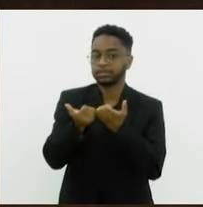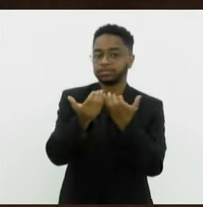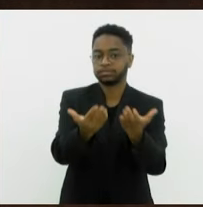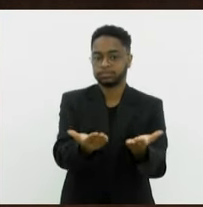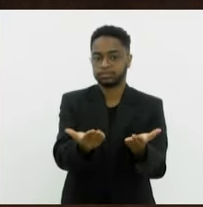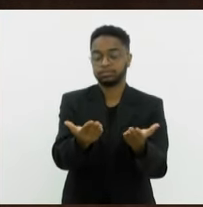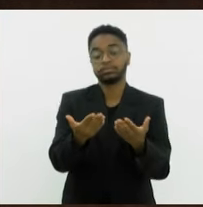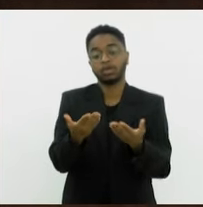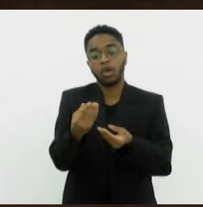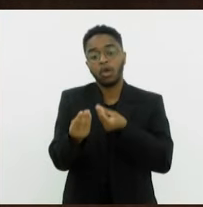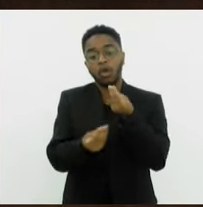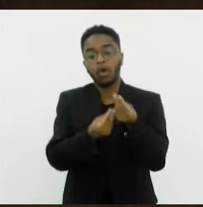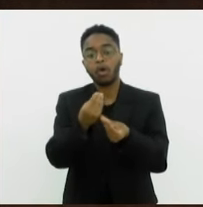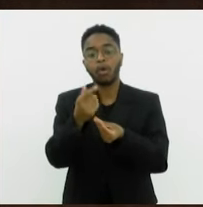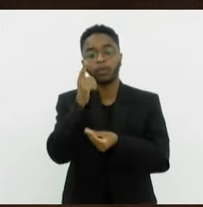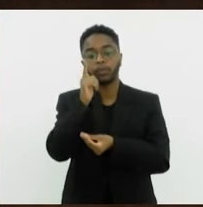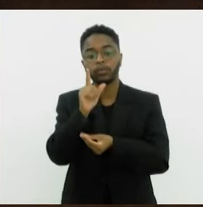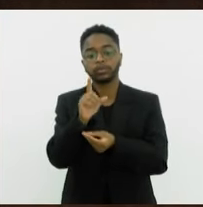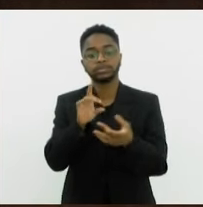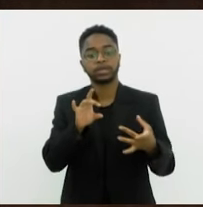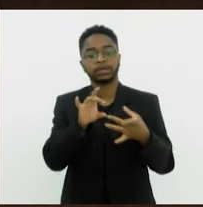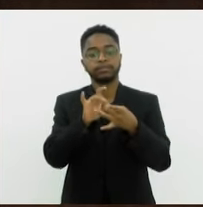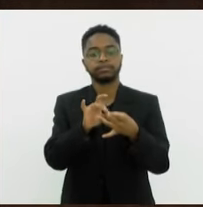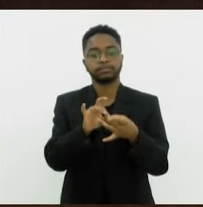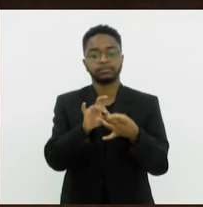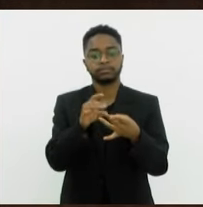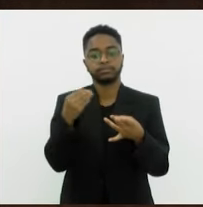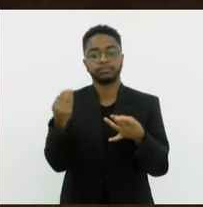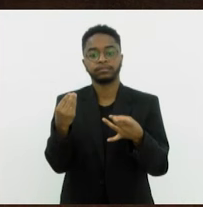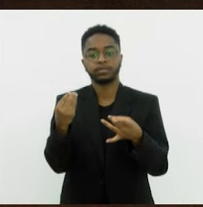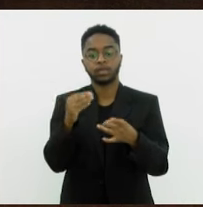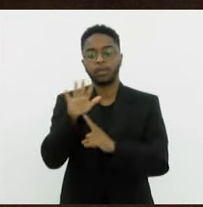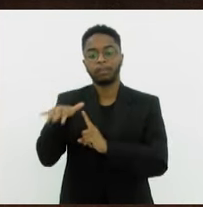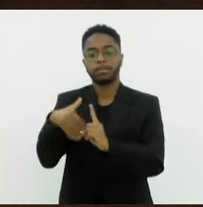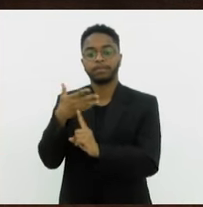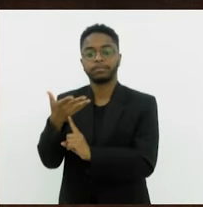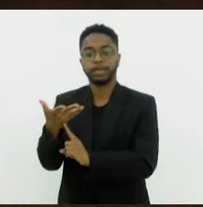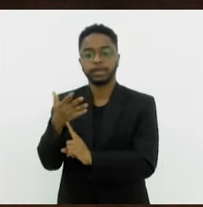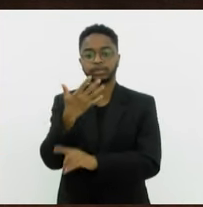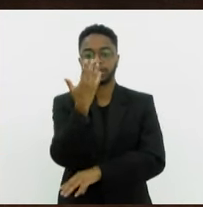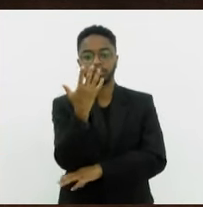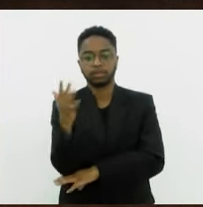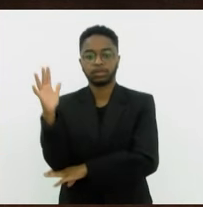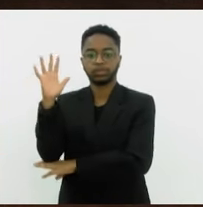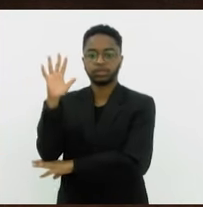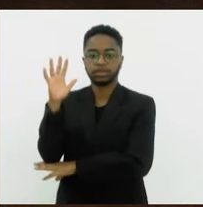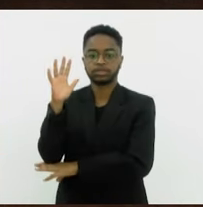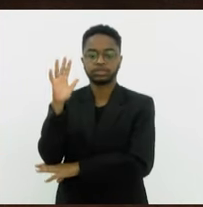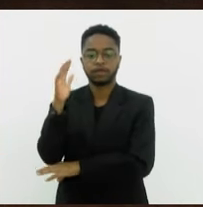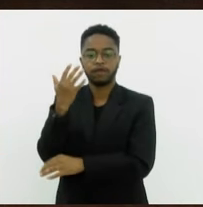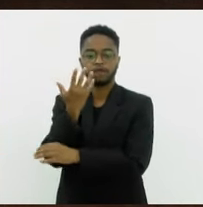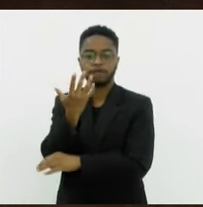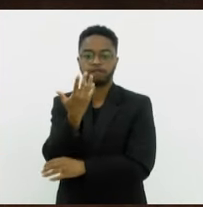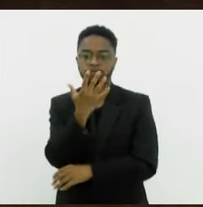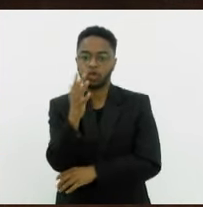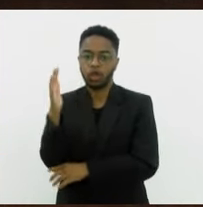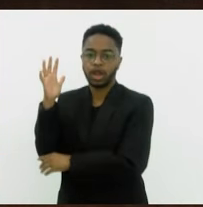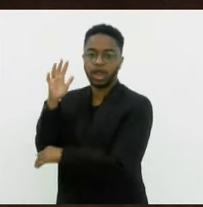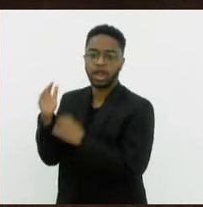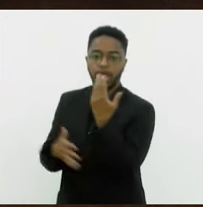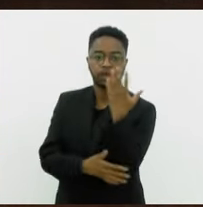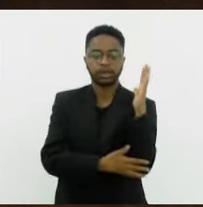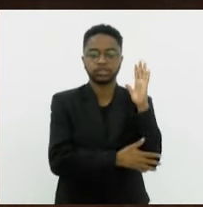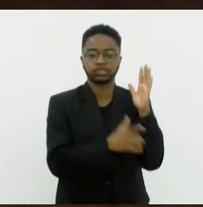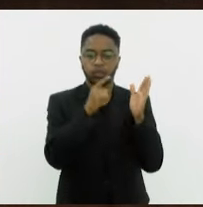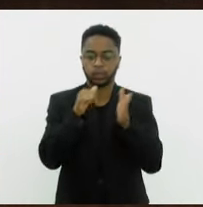nós articulamos, conciliamos isso, né? O meio ambiente, a natureza, as florestas, os rios, as